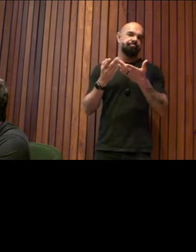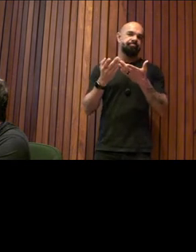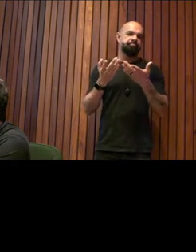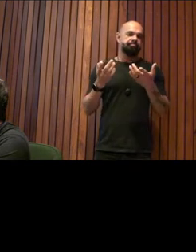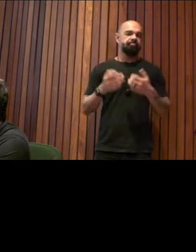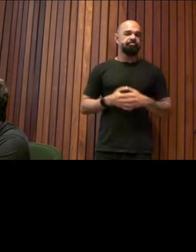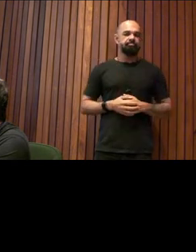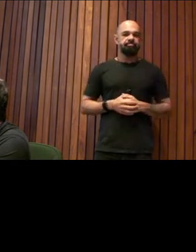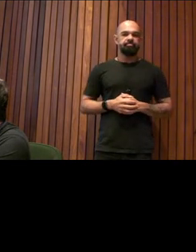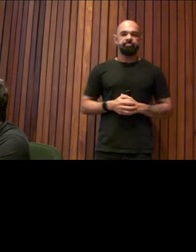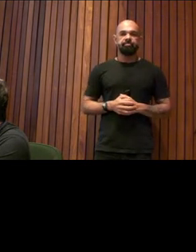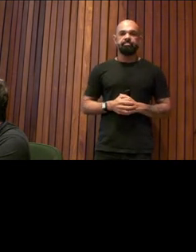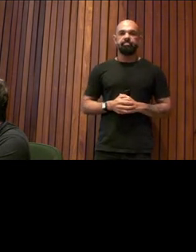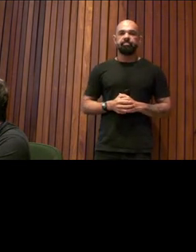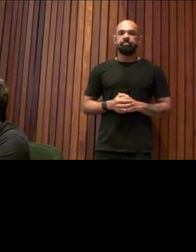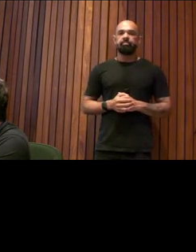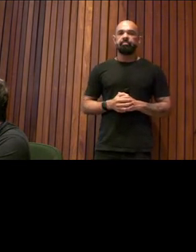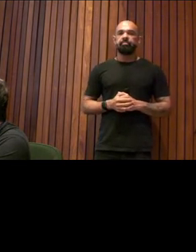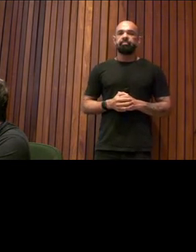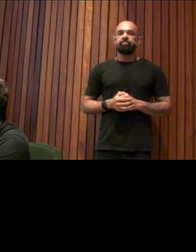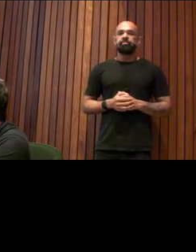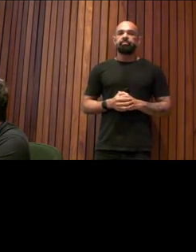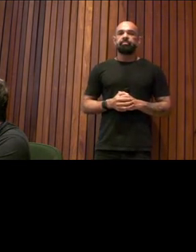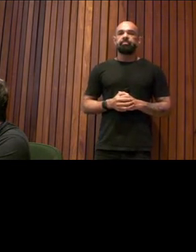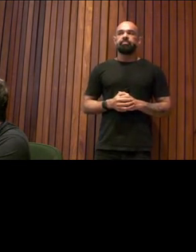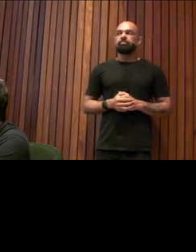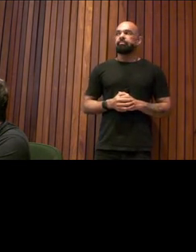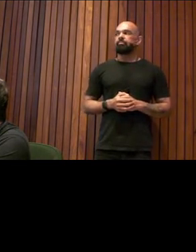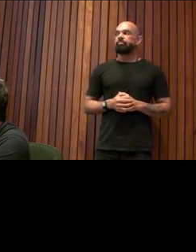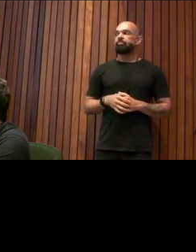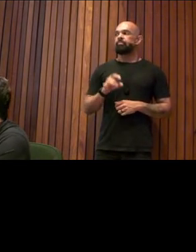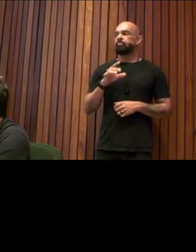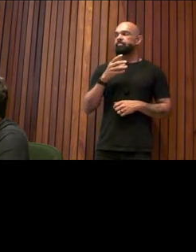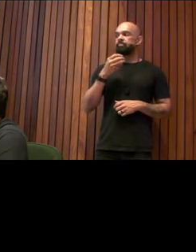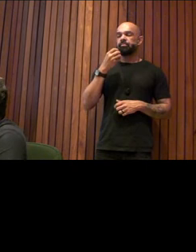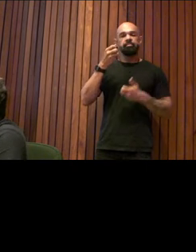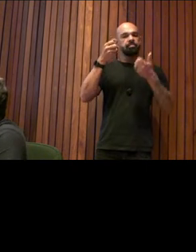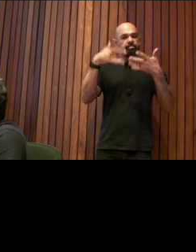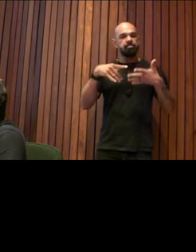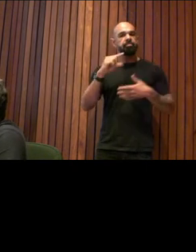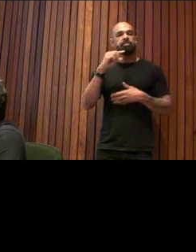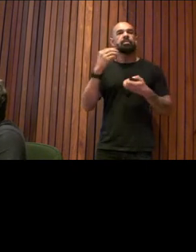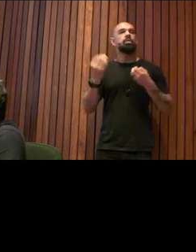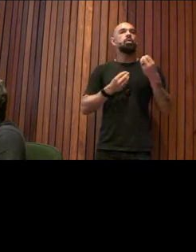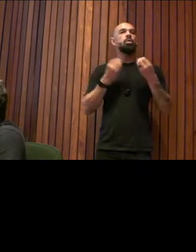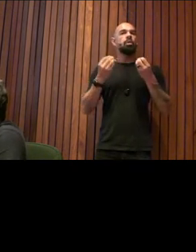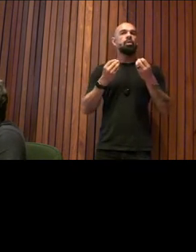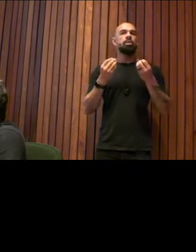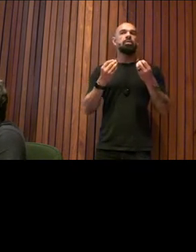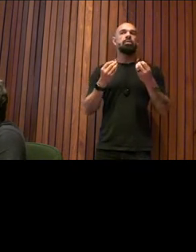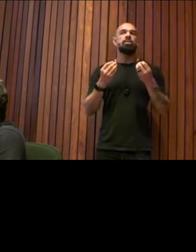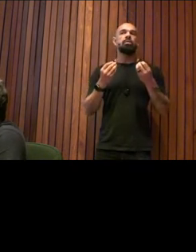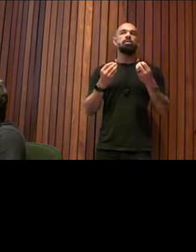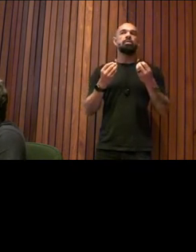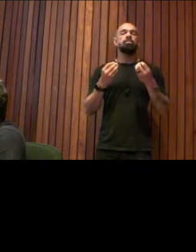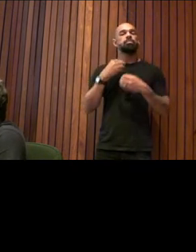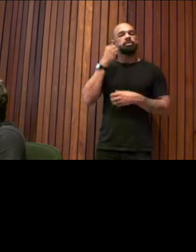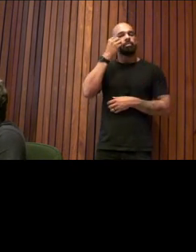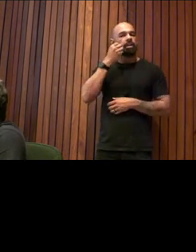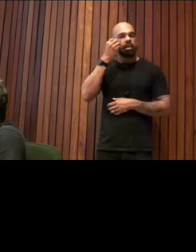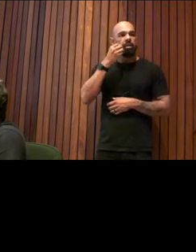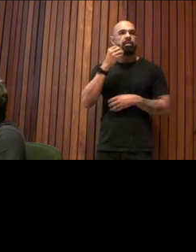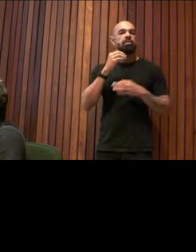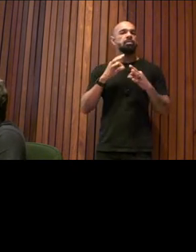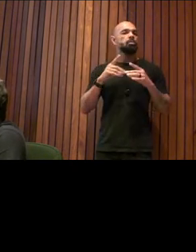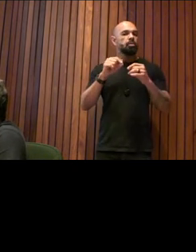e enfim. Então, assim, queria que você falasse um pouco, né, sobre como é que foi, né, vivenciar tudo